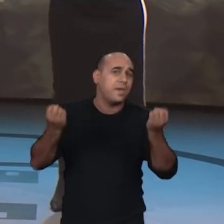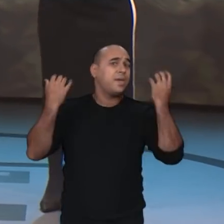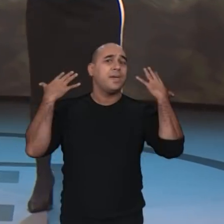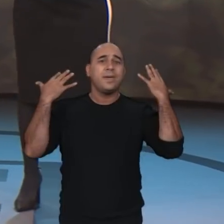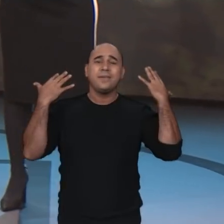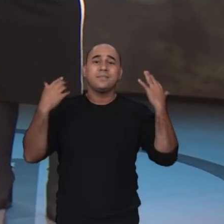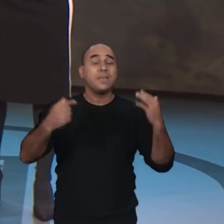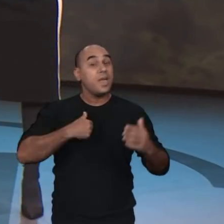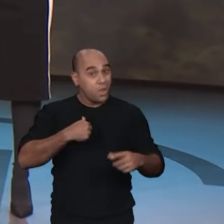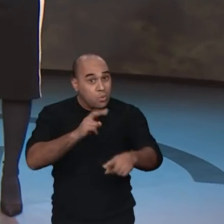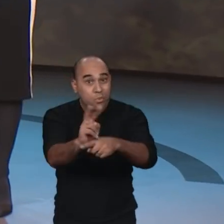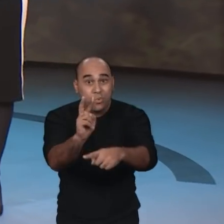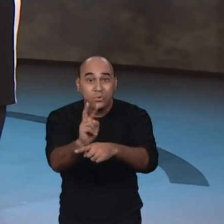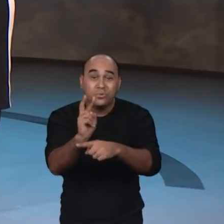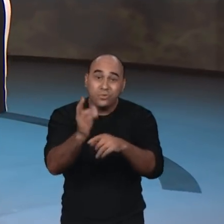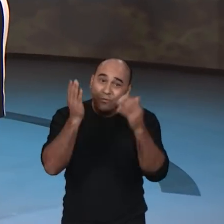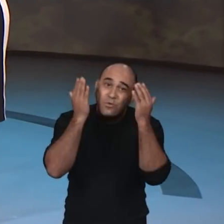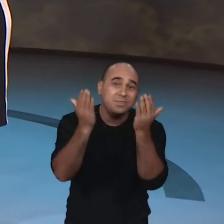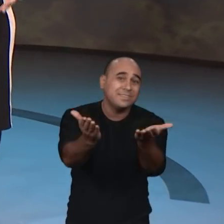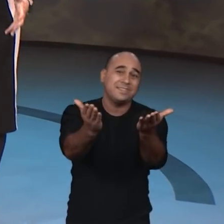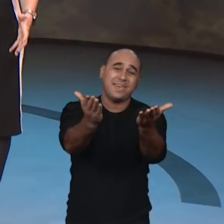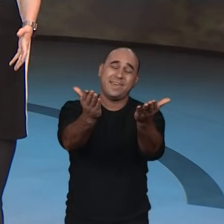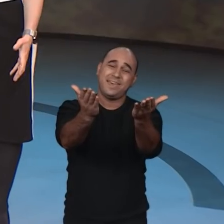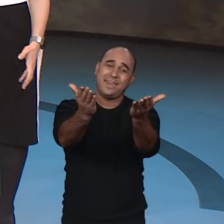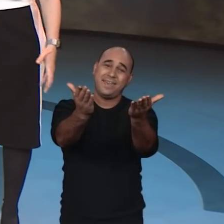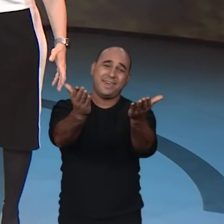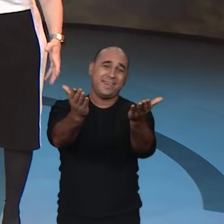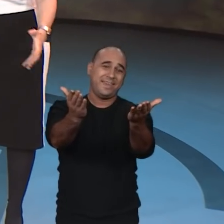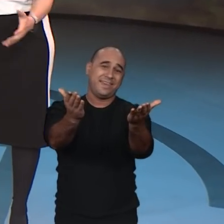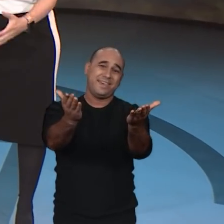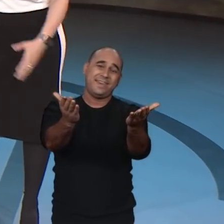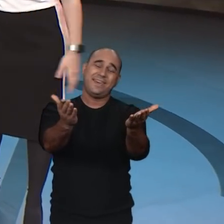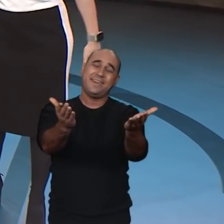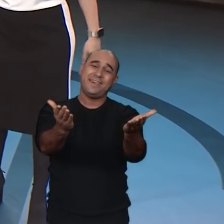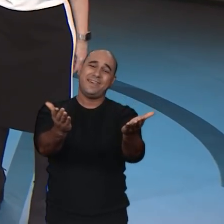eu cuido de você.